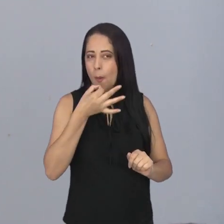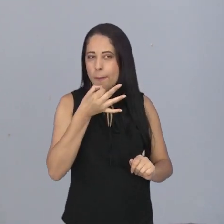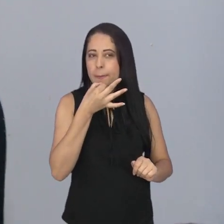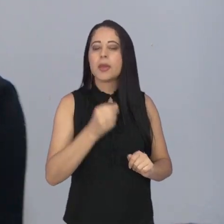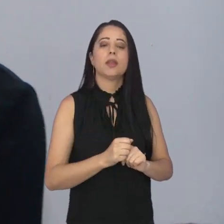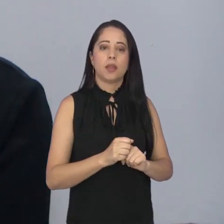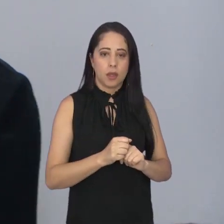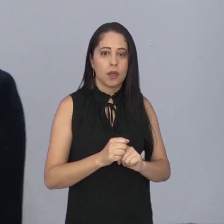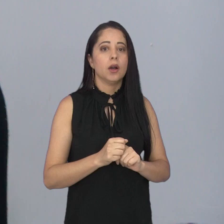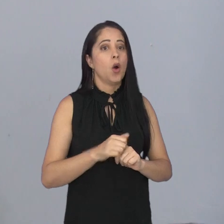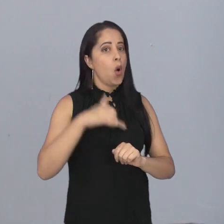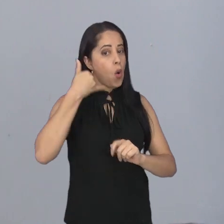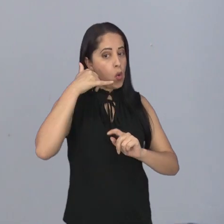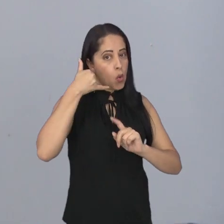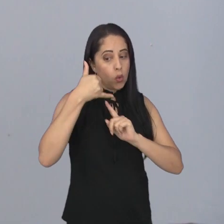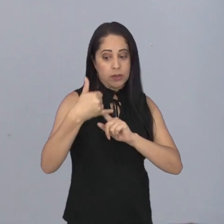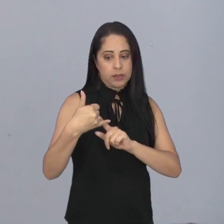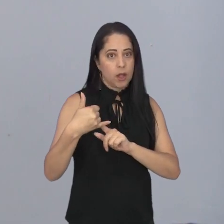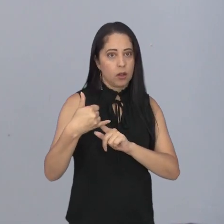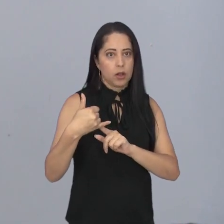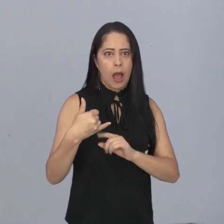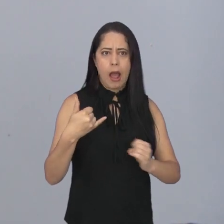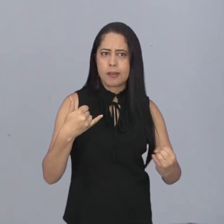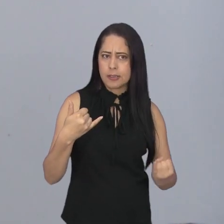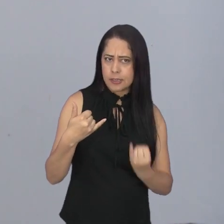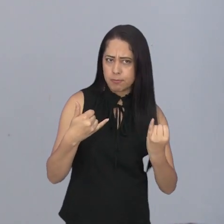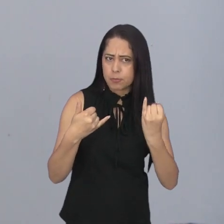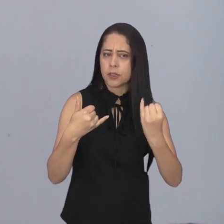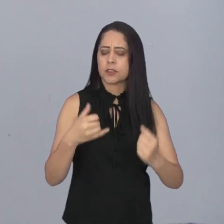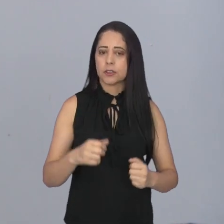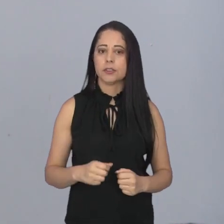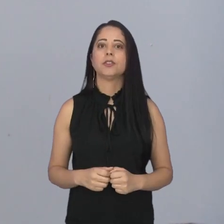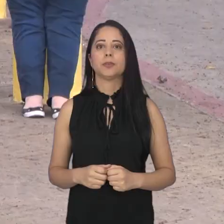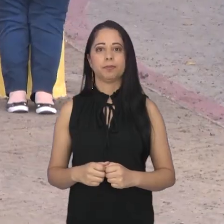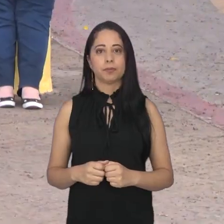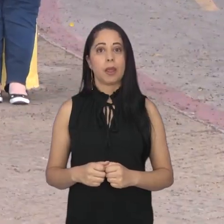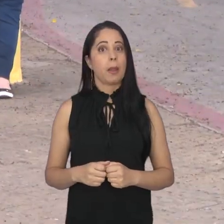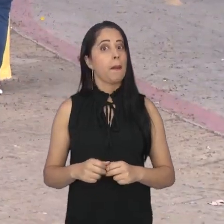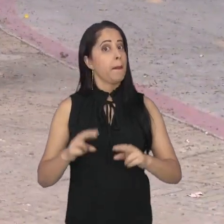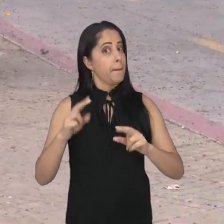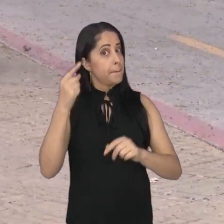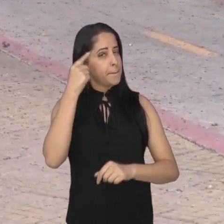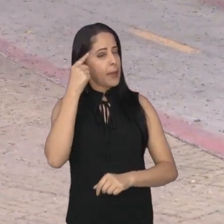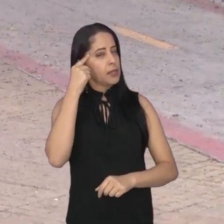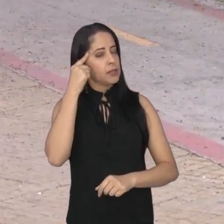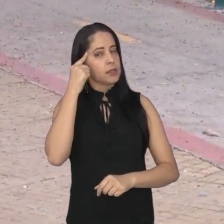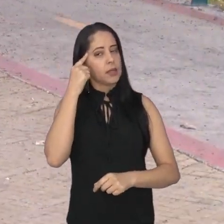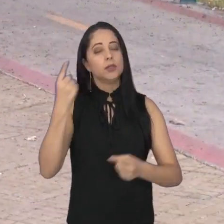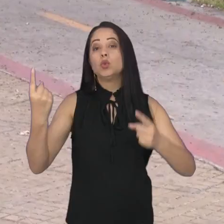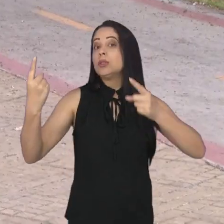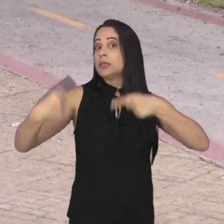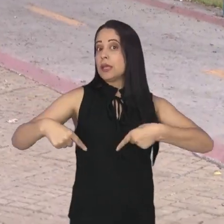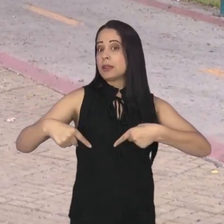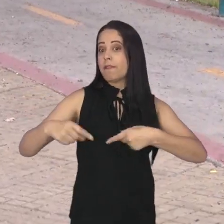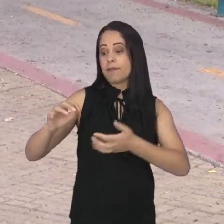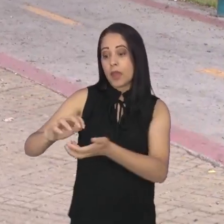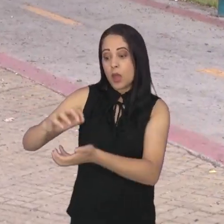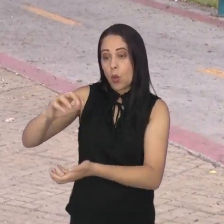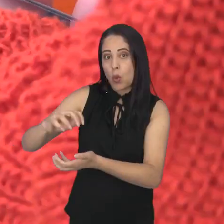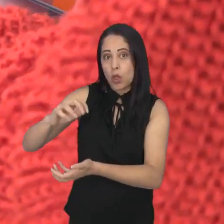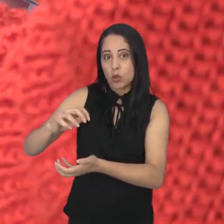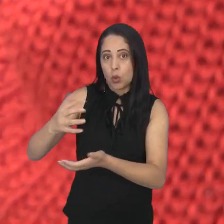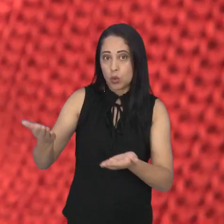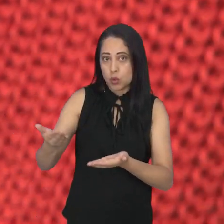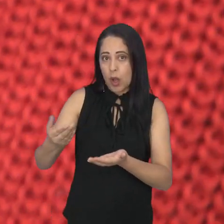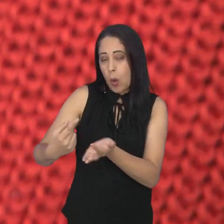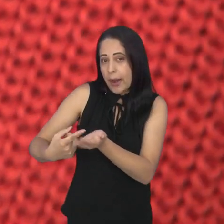acho que é um instrumento até de segurança também. E pensando nos desafios que a terceira idade pode